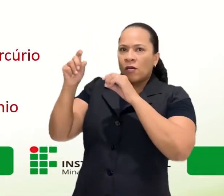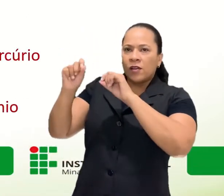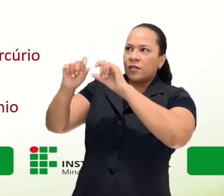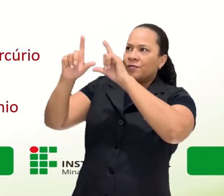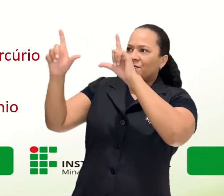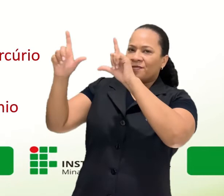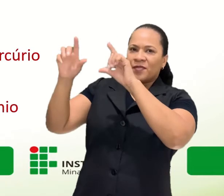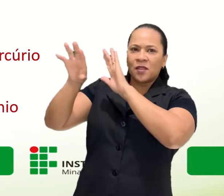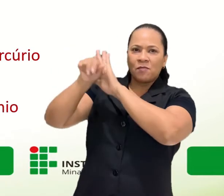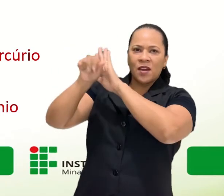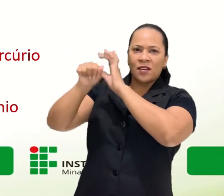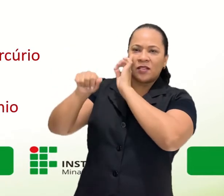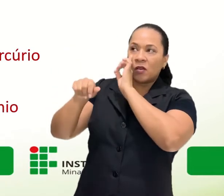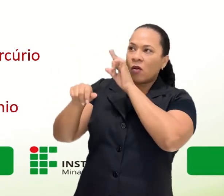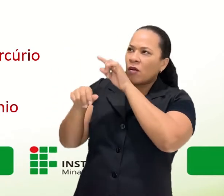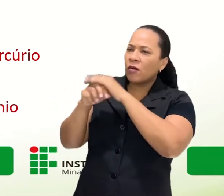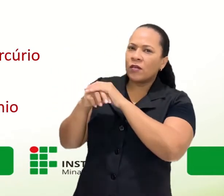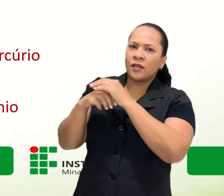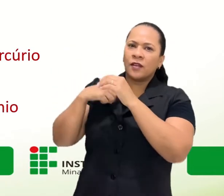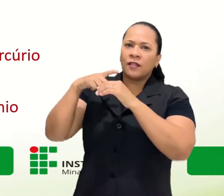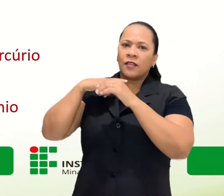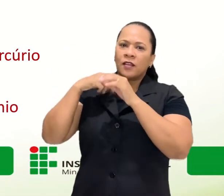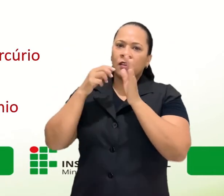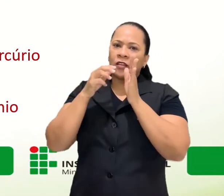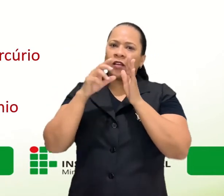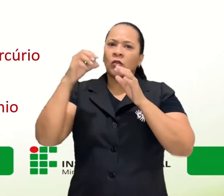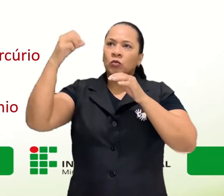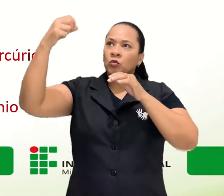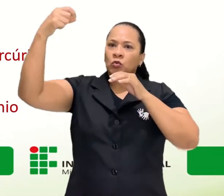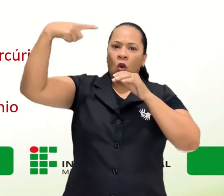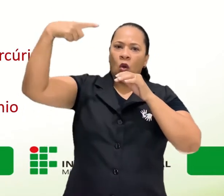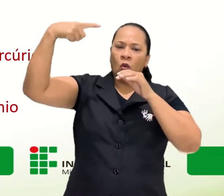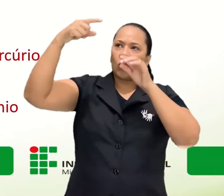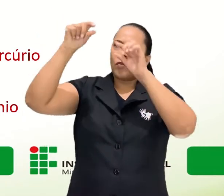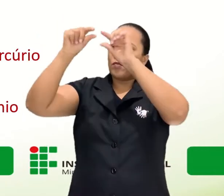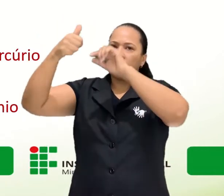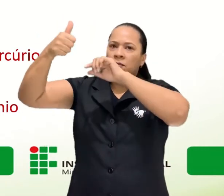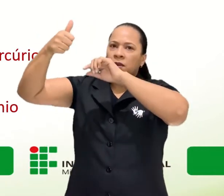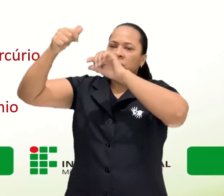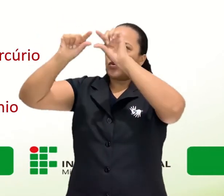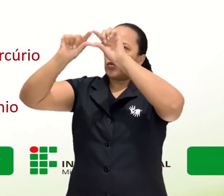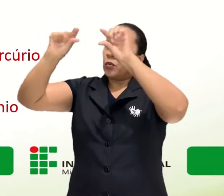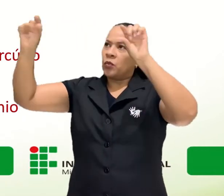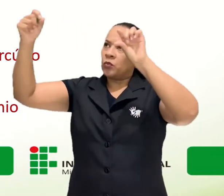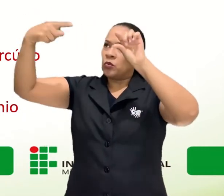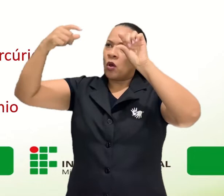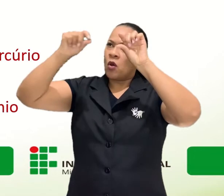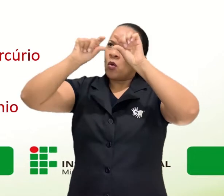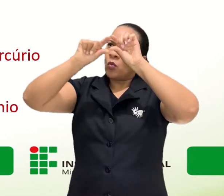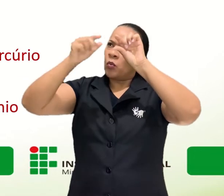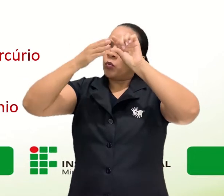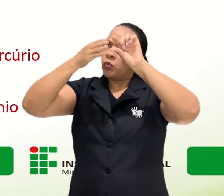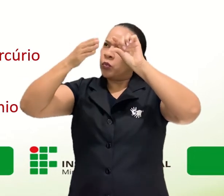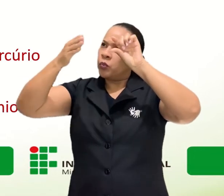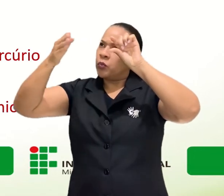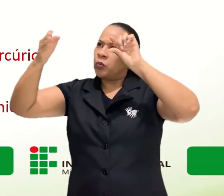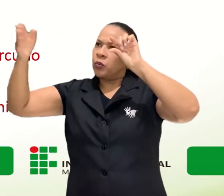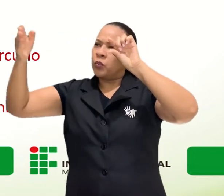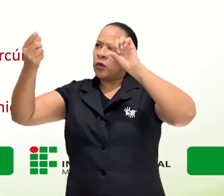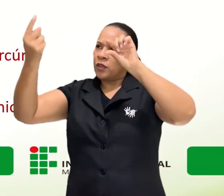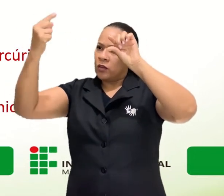Nesta imagem, a gente pode observar o espectro contínuo da luz solar e o